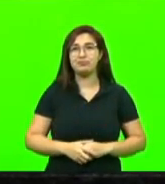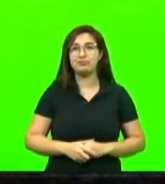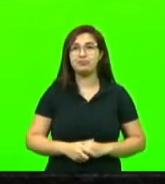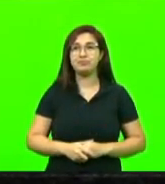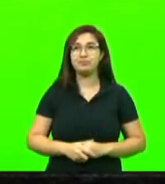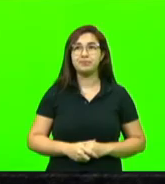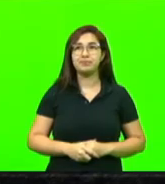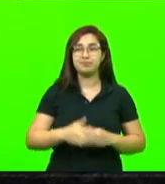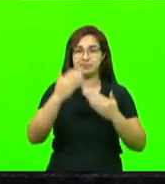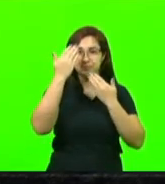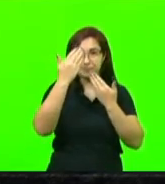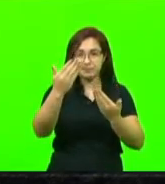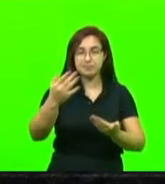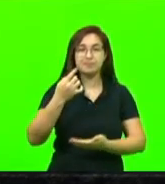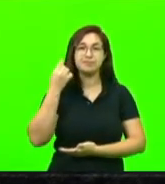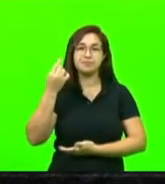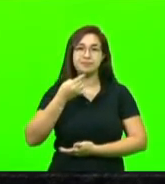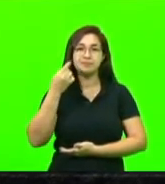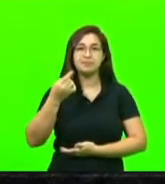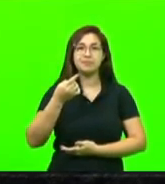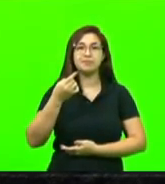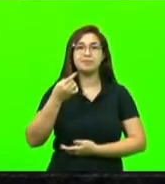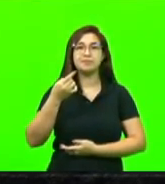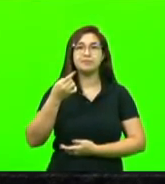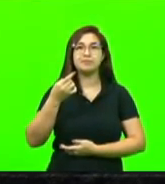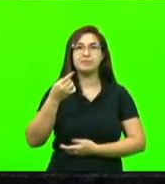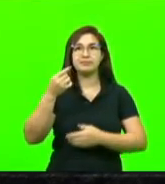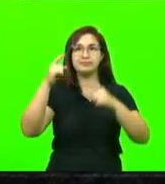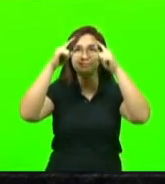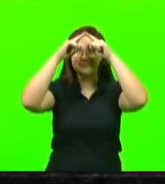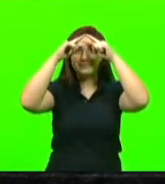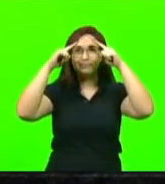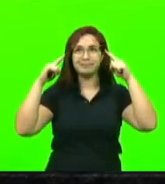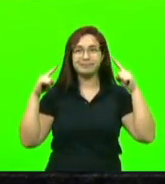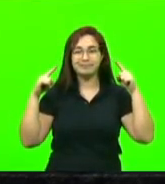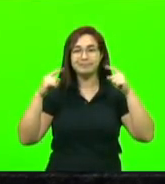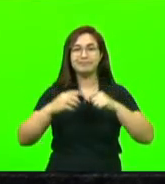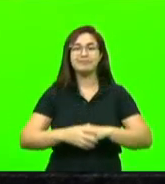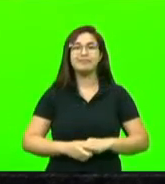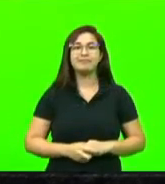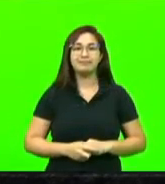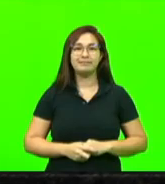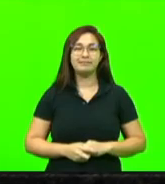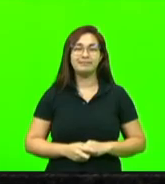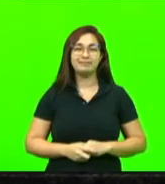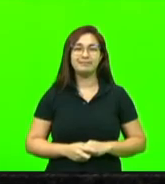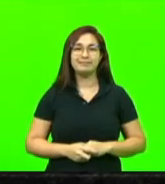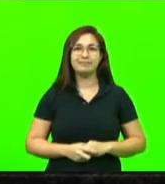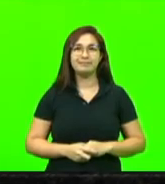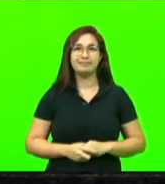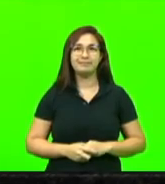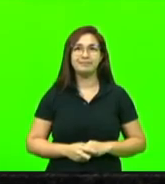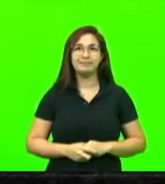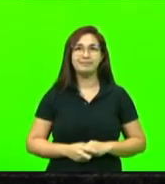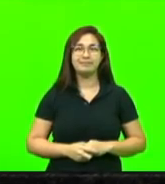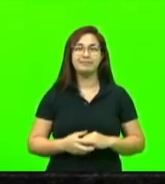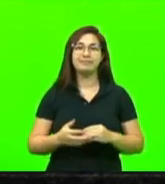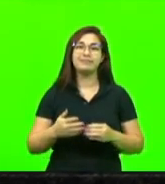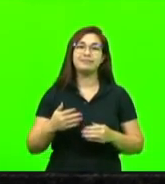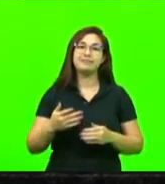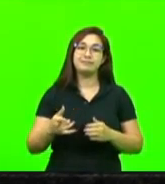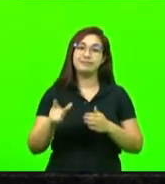Obrigado, deputado Ismael dos Santos, ou deputado Neodir Sareta, vi o deputado Ismael